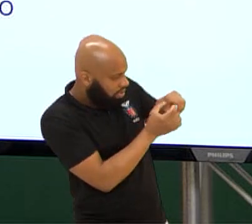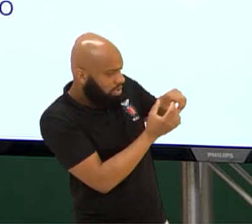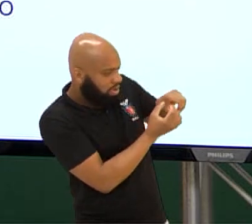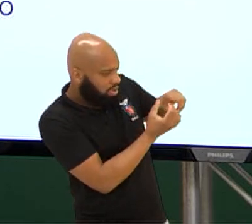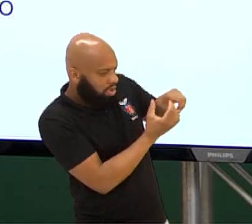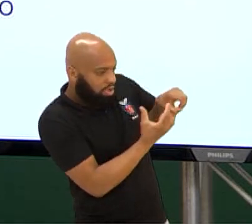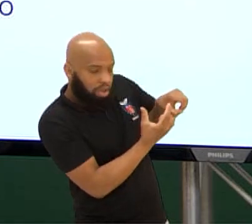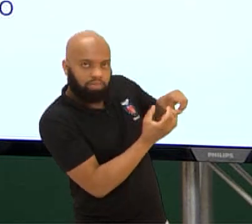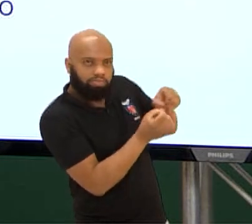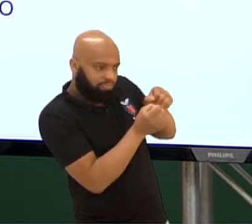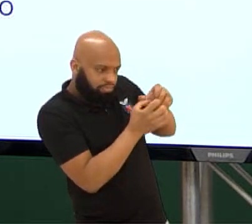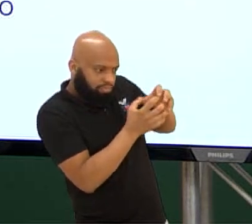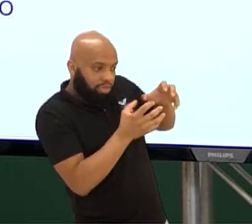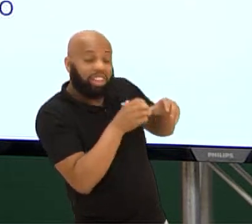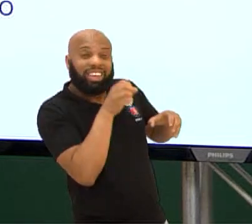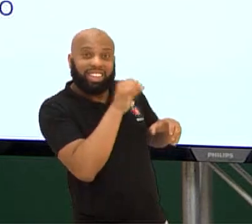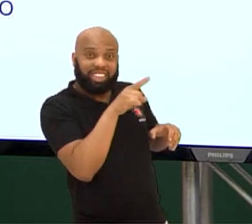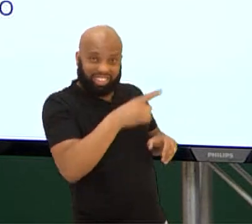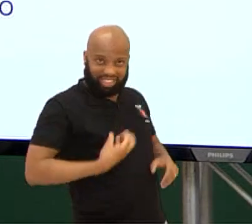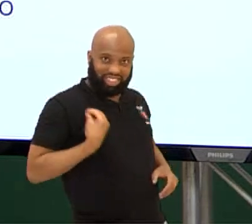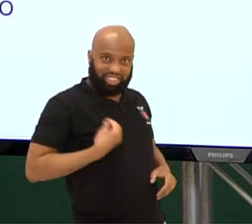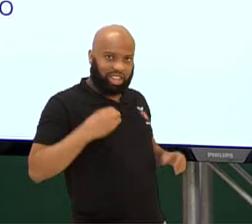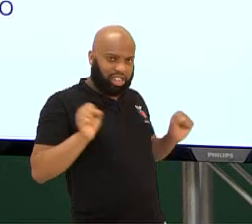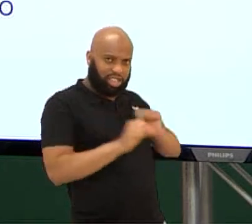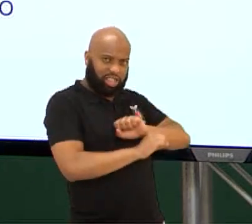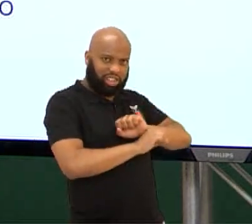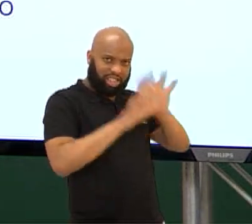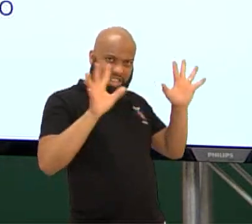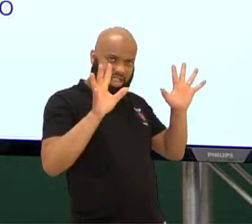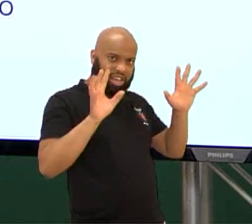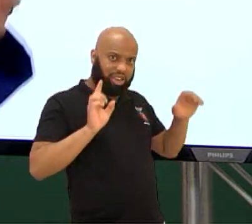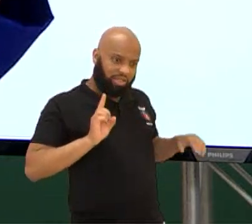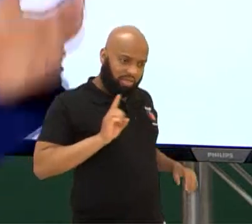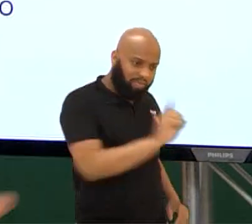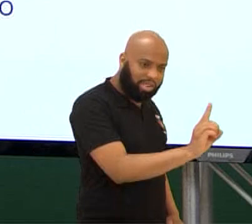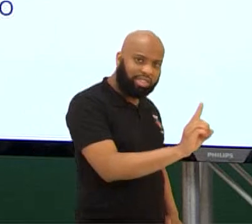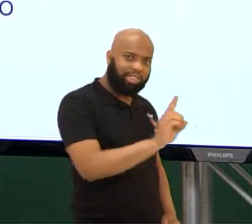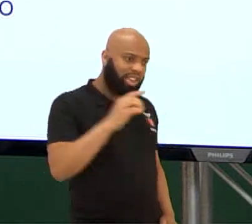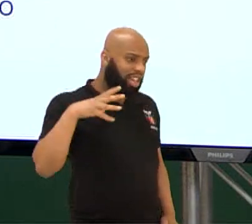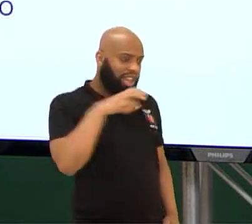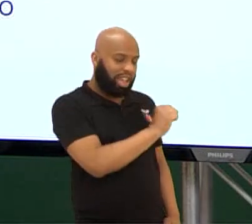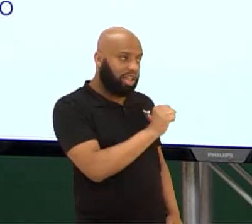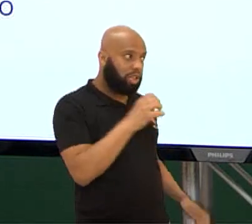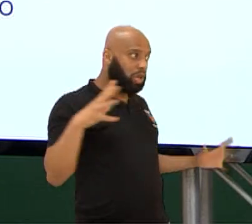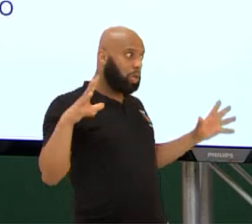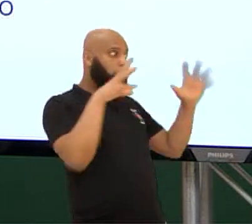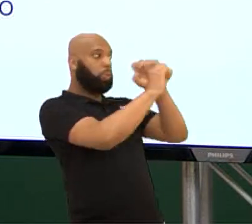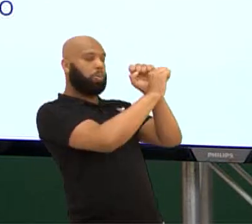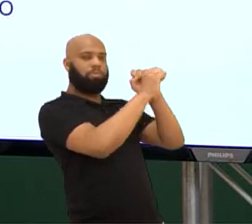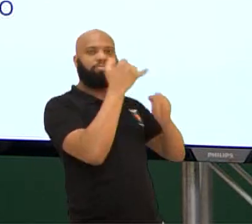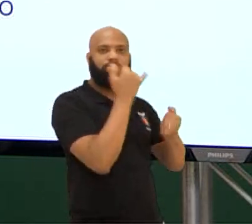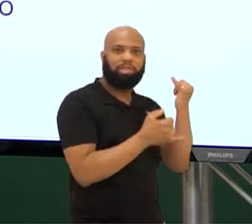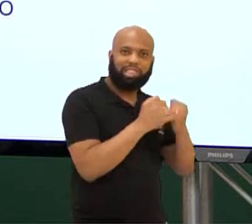aí você tem a ideia, por exemplo, de quando você está num ambiente ensolarado e você entra muito rápido assim na sua casa. Então você percebe assim que o teu olho dá